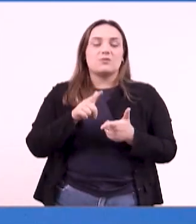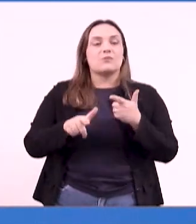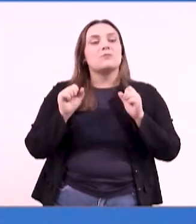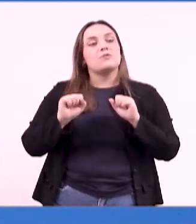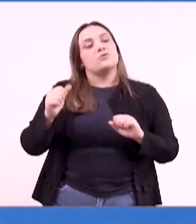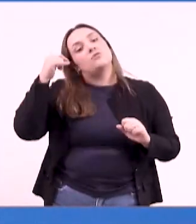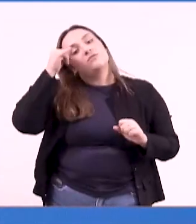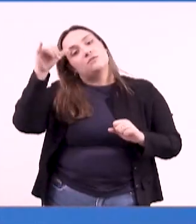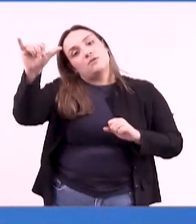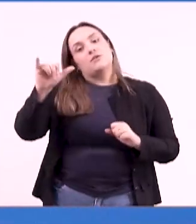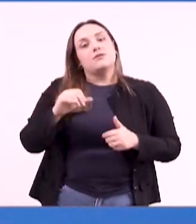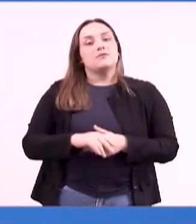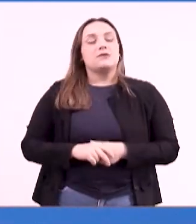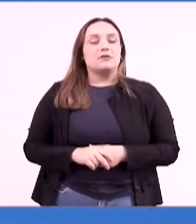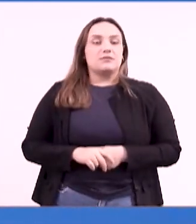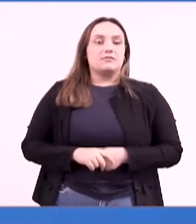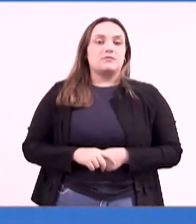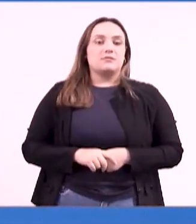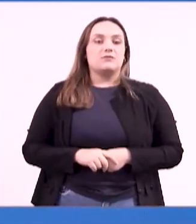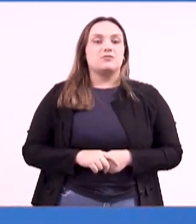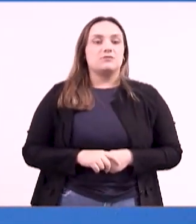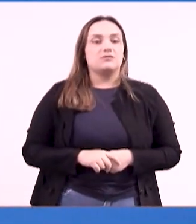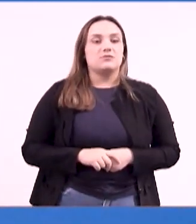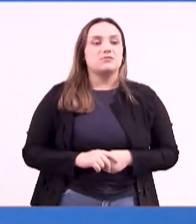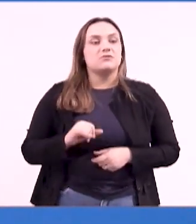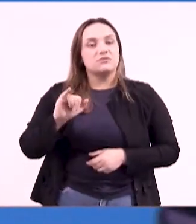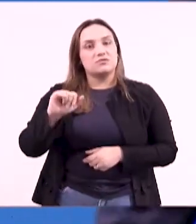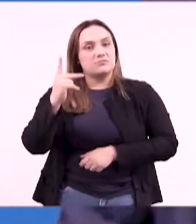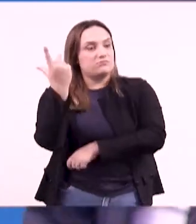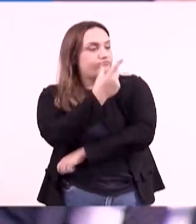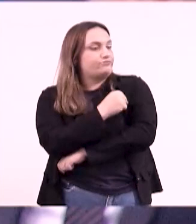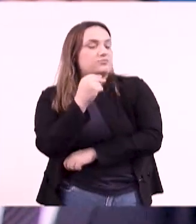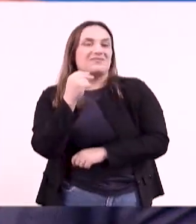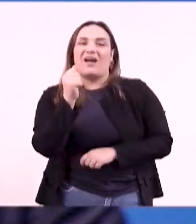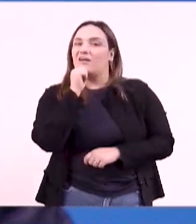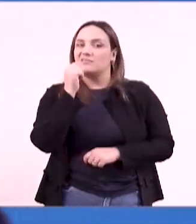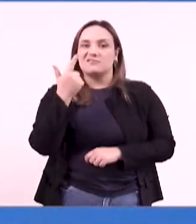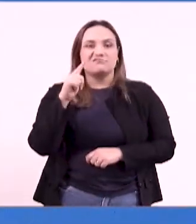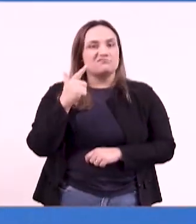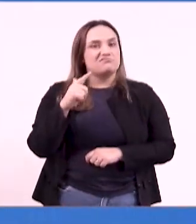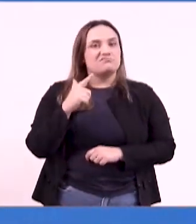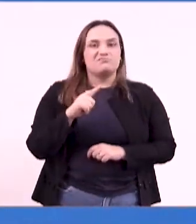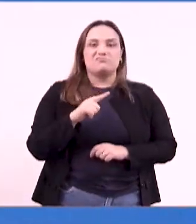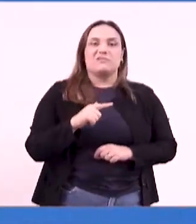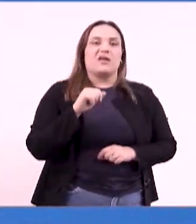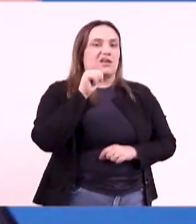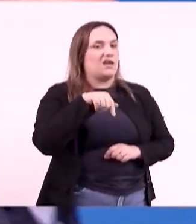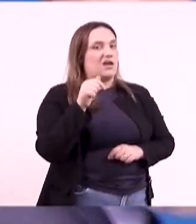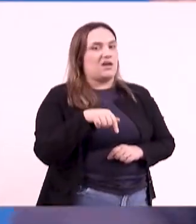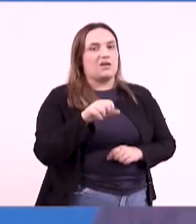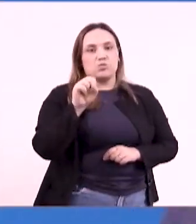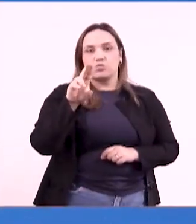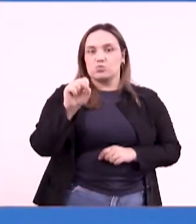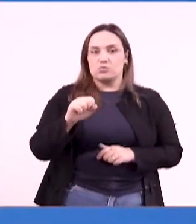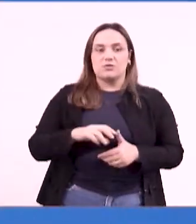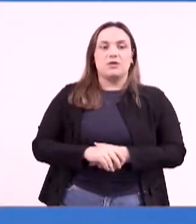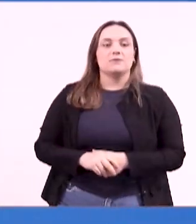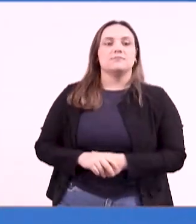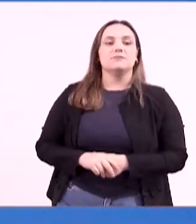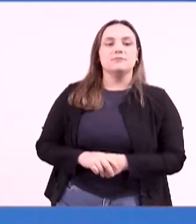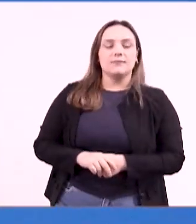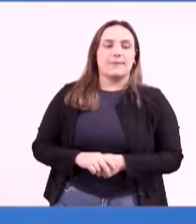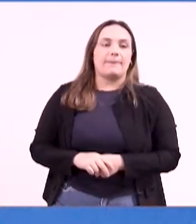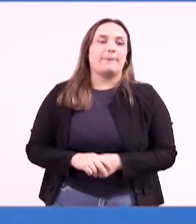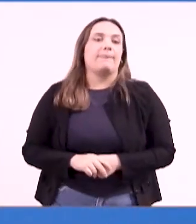ter amenizadas as consequências com a aplicação da vacina, que não está disponível no calendário de vacinação do SUS.